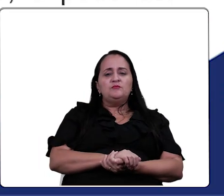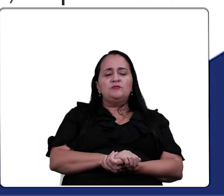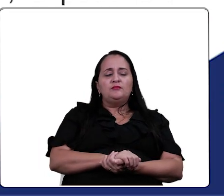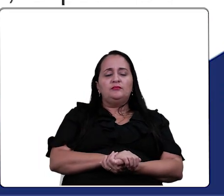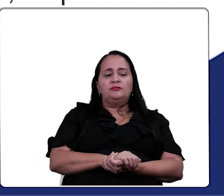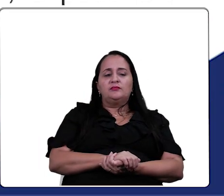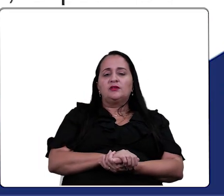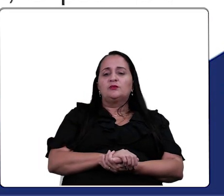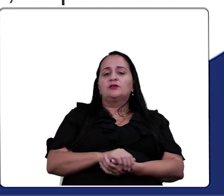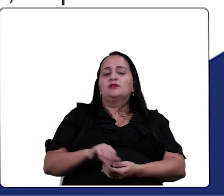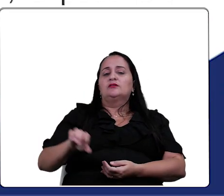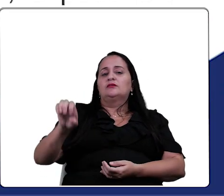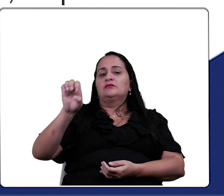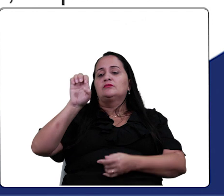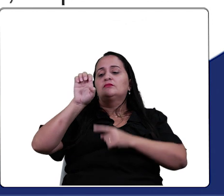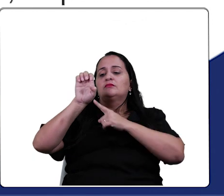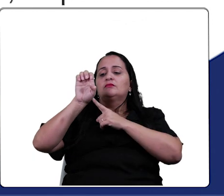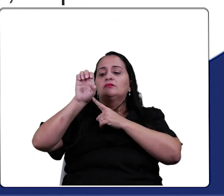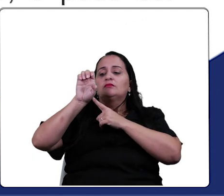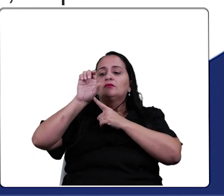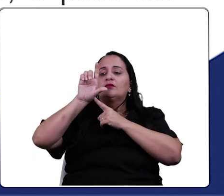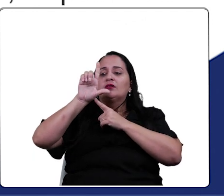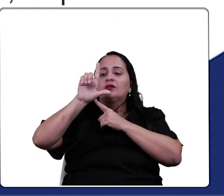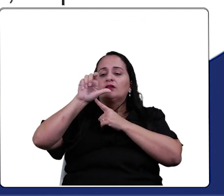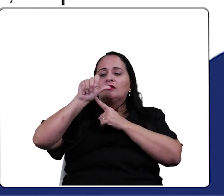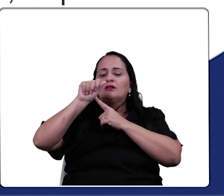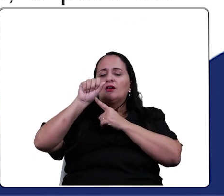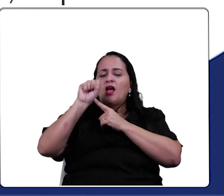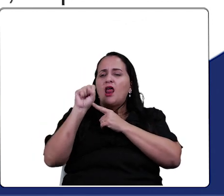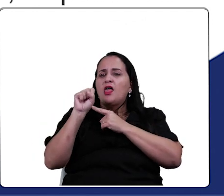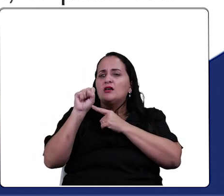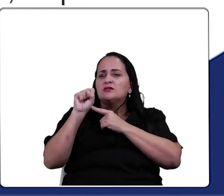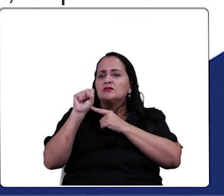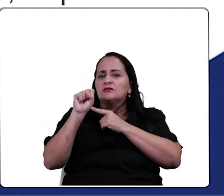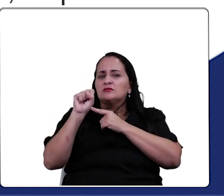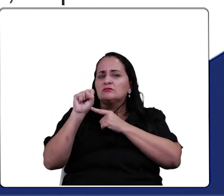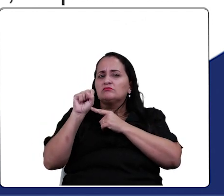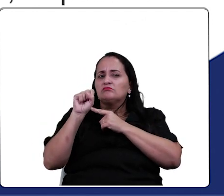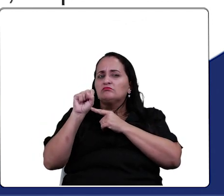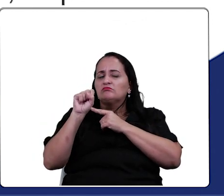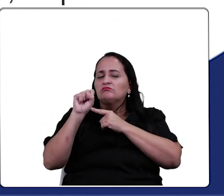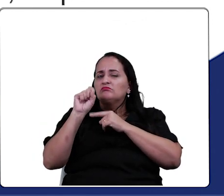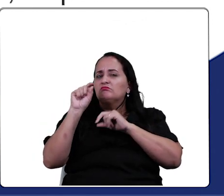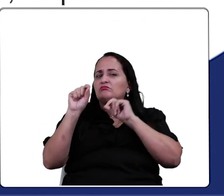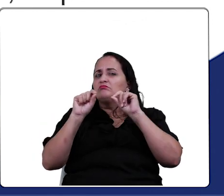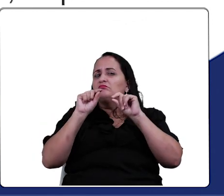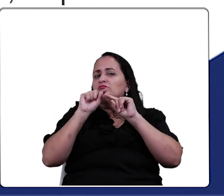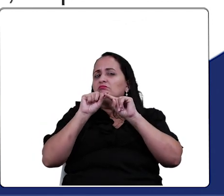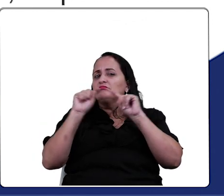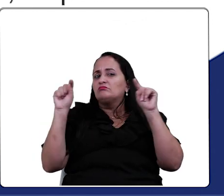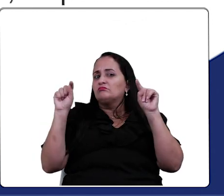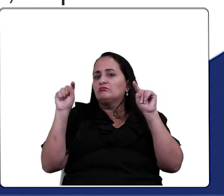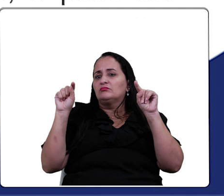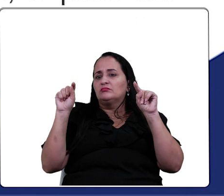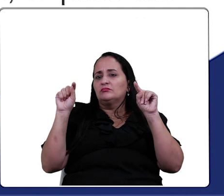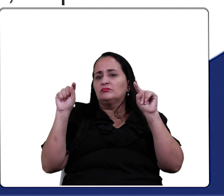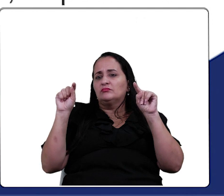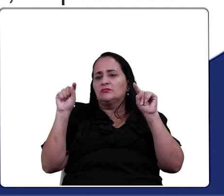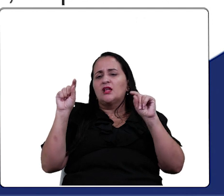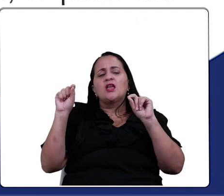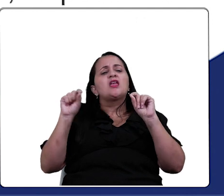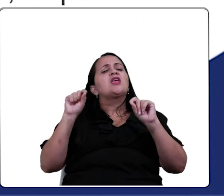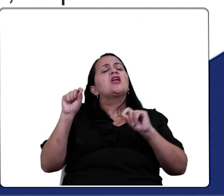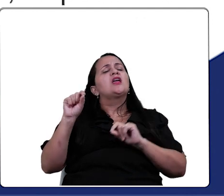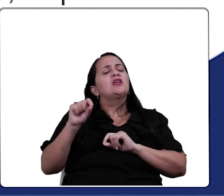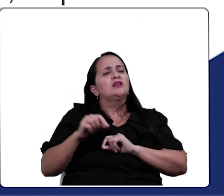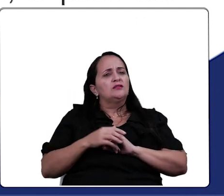primeira, elas. Olha bem, está sublinhada a palavra elas.